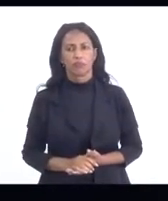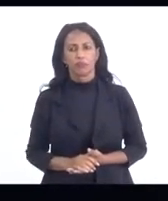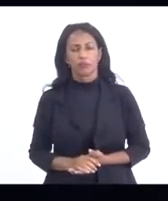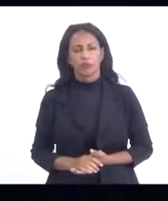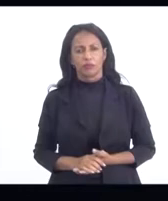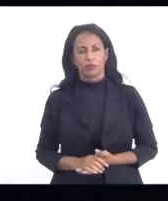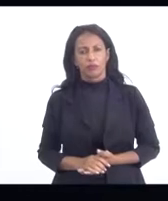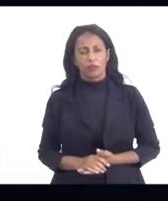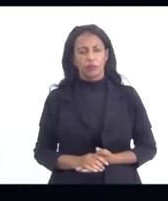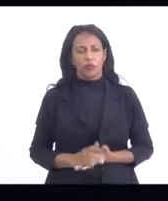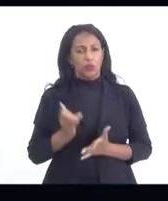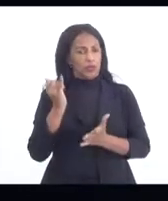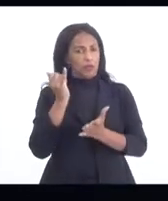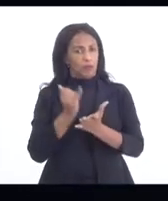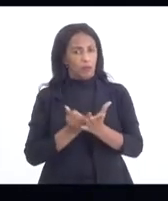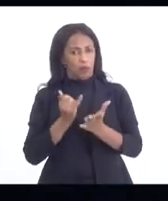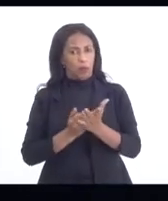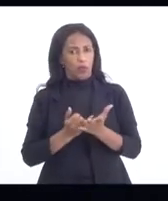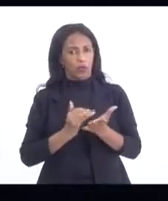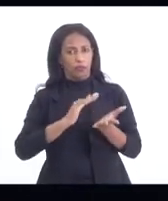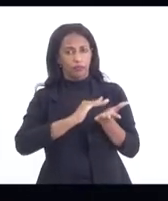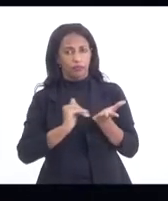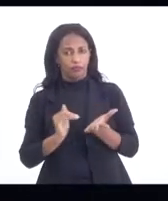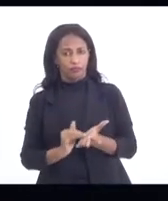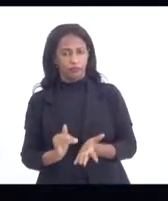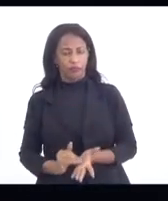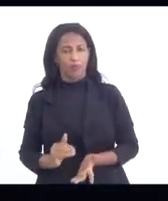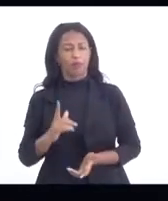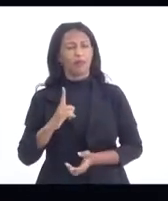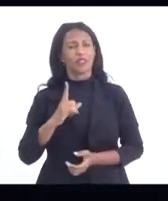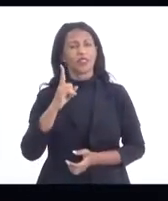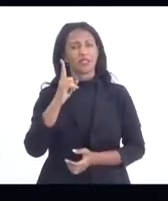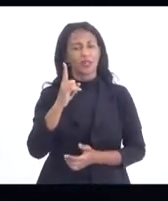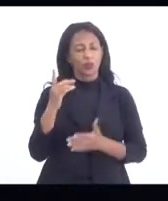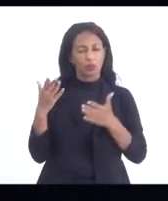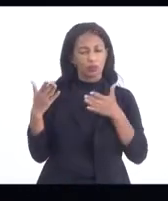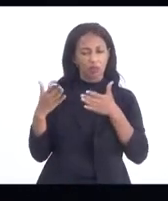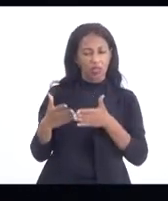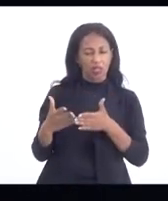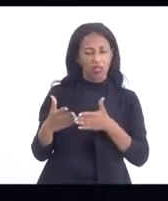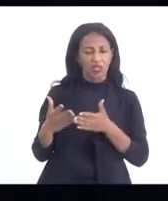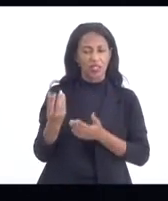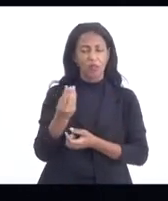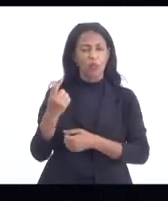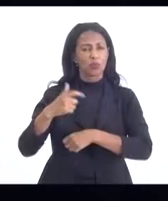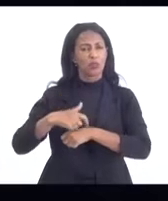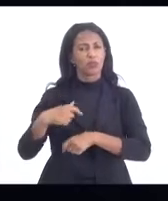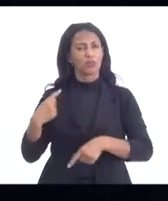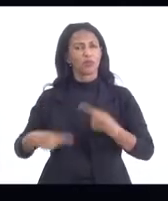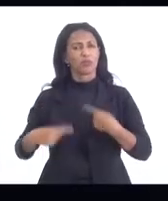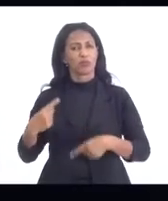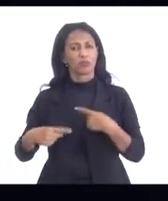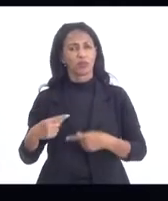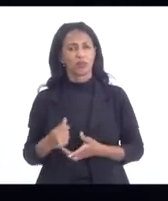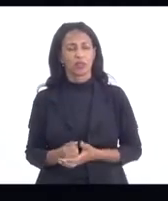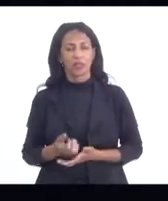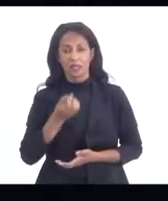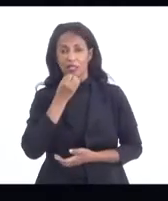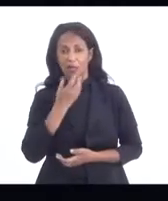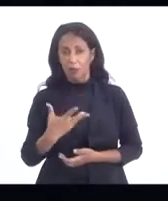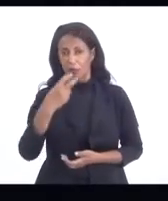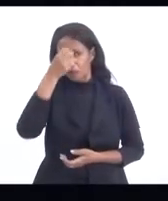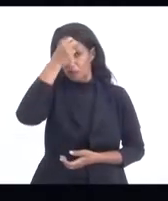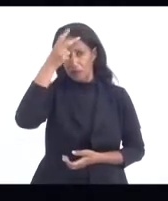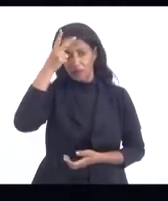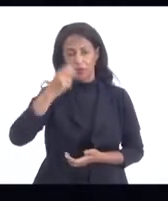das isenções, né? Mas existe uma isenção que está muito tempo sendo discutida e falada e que seria muito bom para as